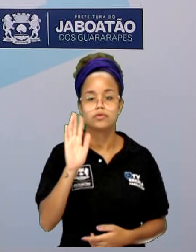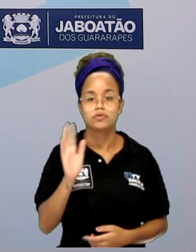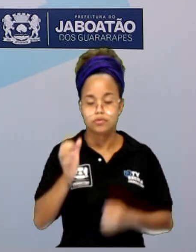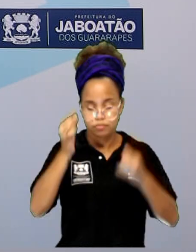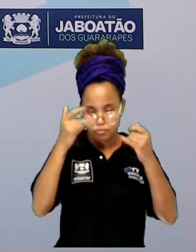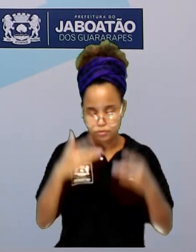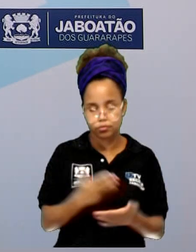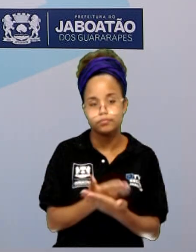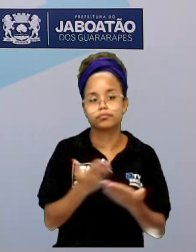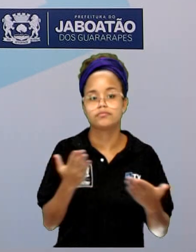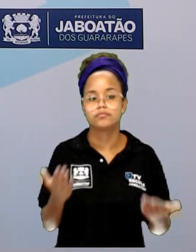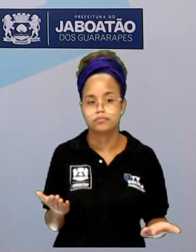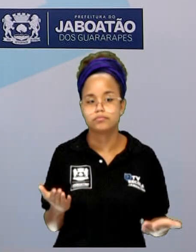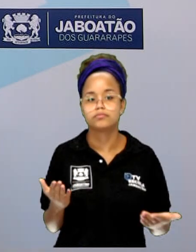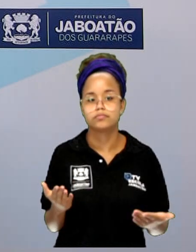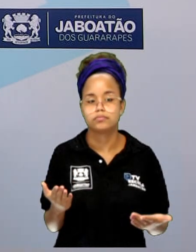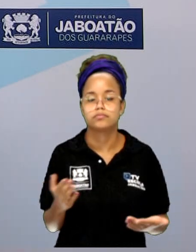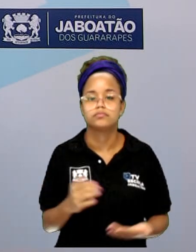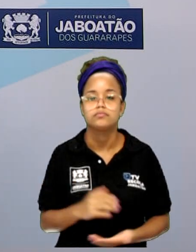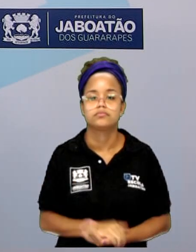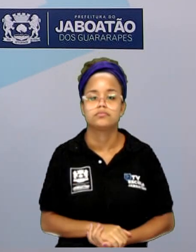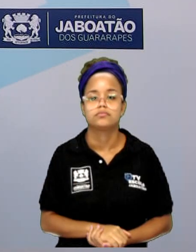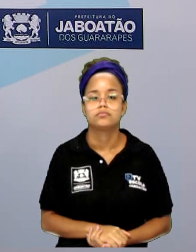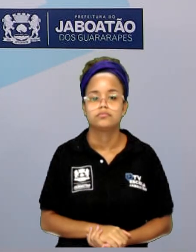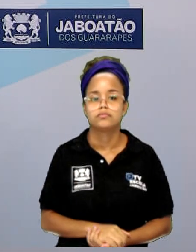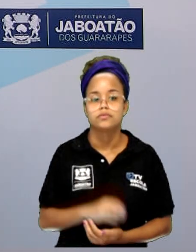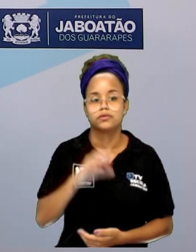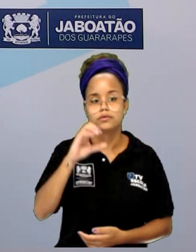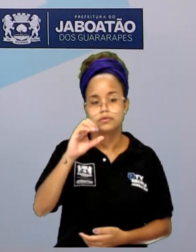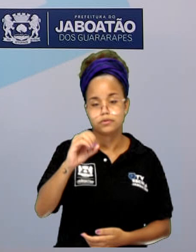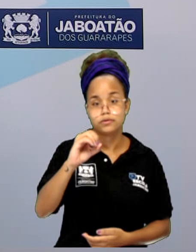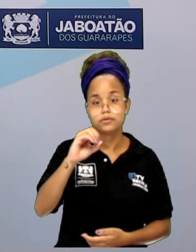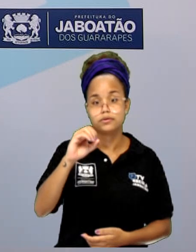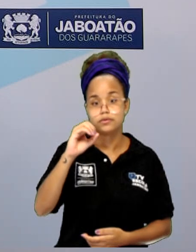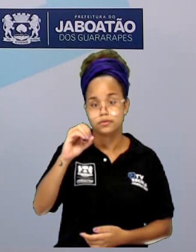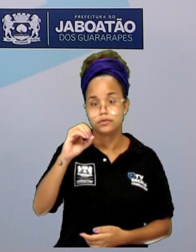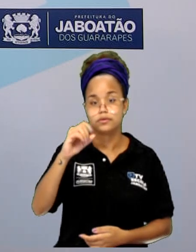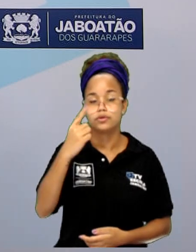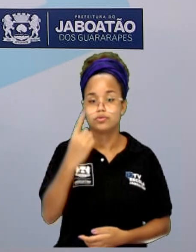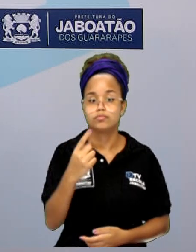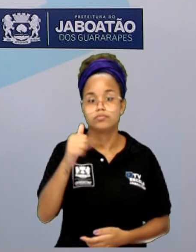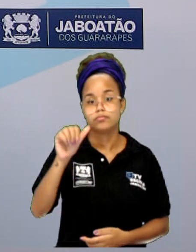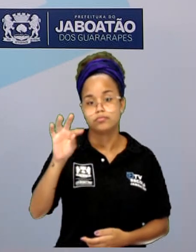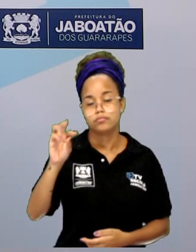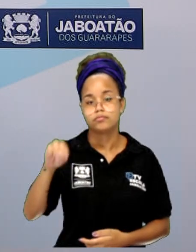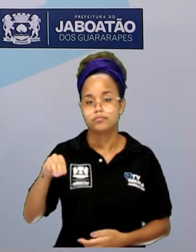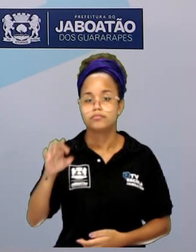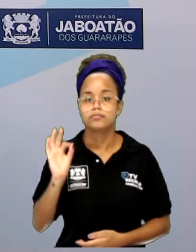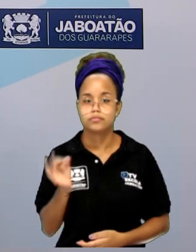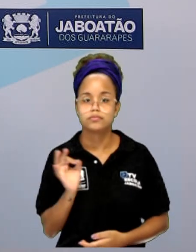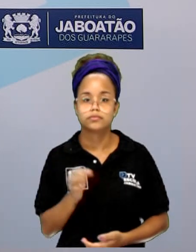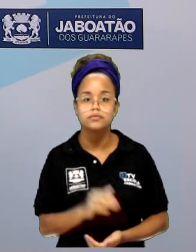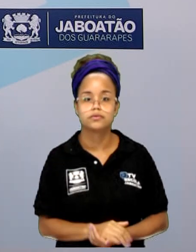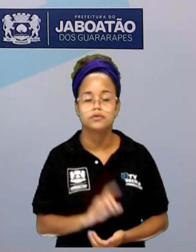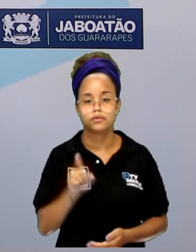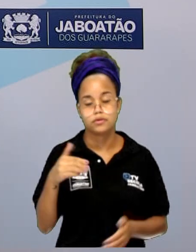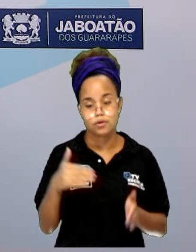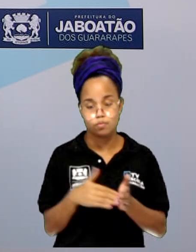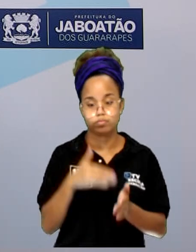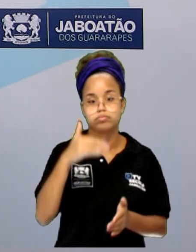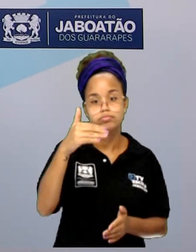né? Temperatura e pressão normais, 0 grau e 1 atm, tá certo? A gente se vê na próxima